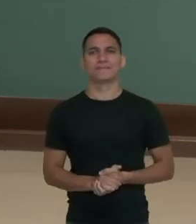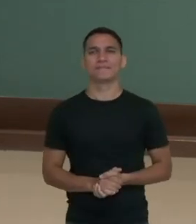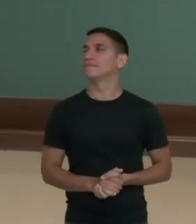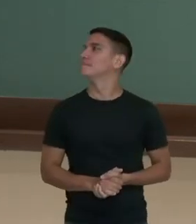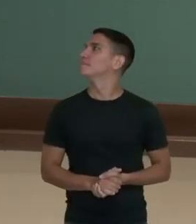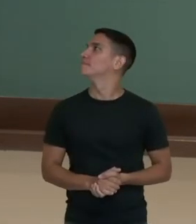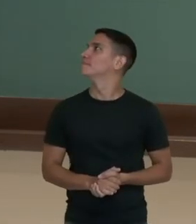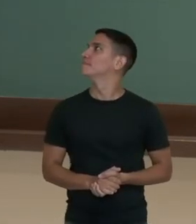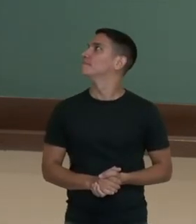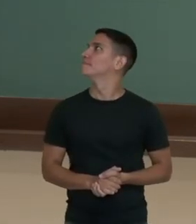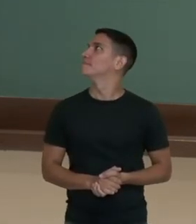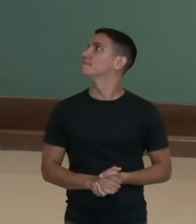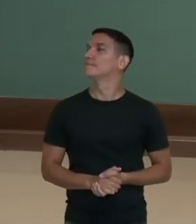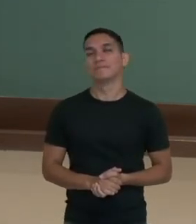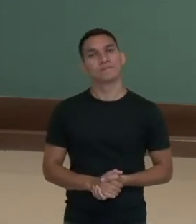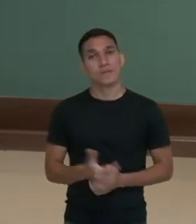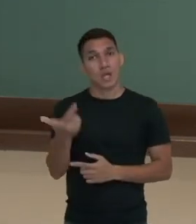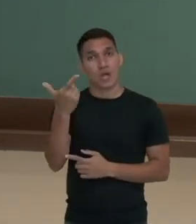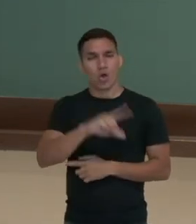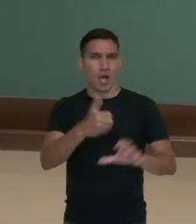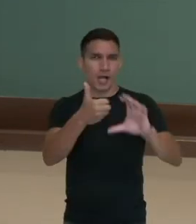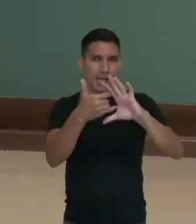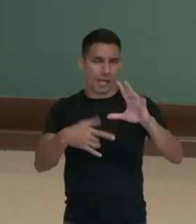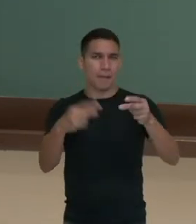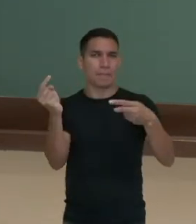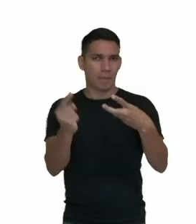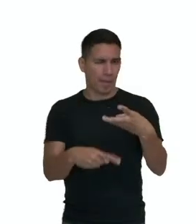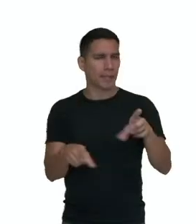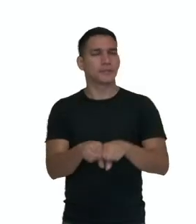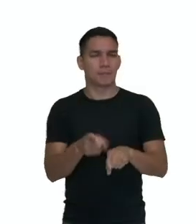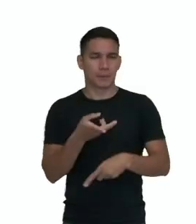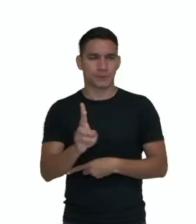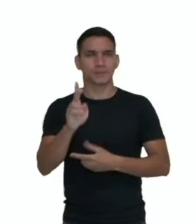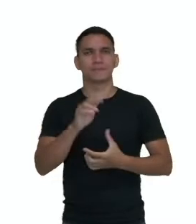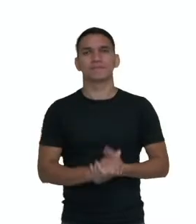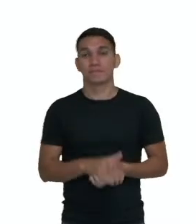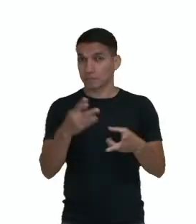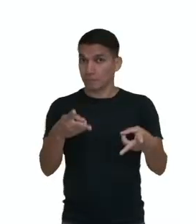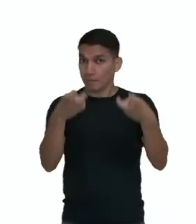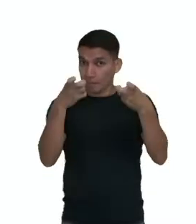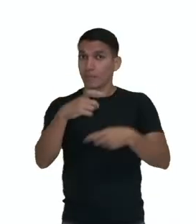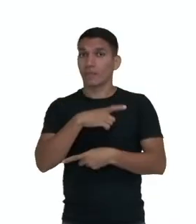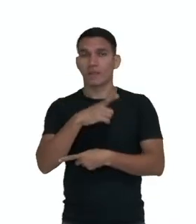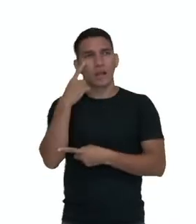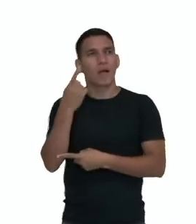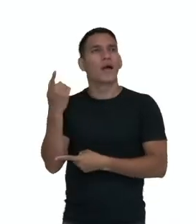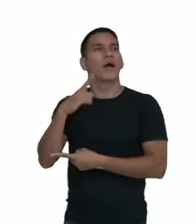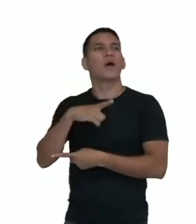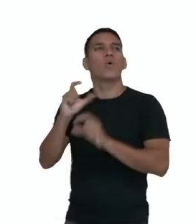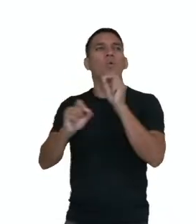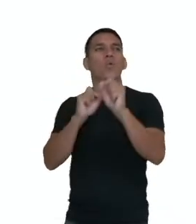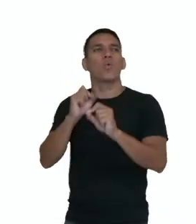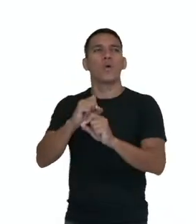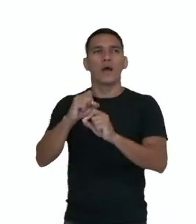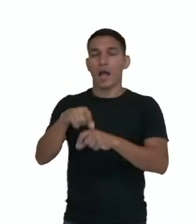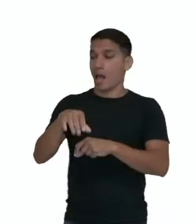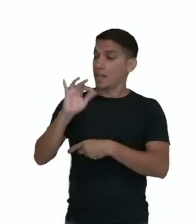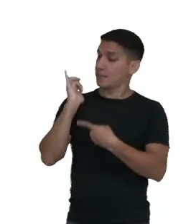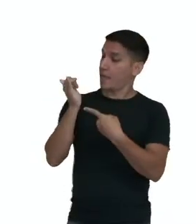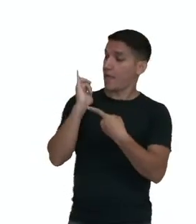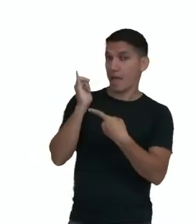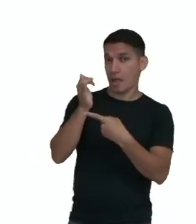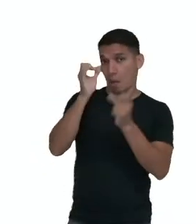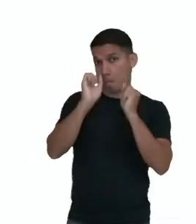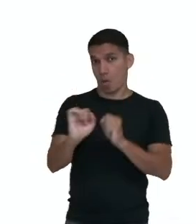tá? Mais algumas características. Perceba, a narração, como já foi dito, ela pode ocorrer em primeira ou